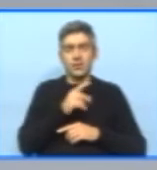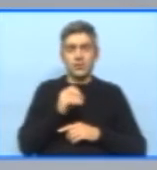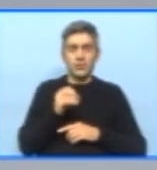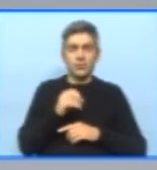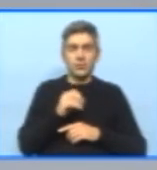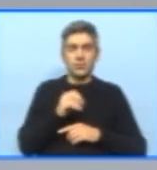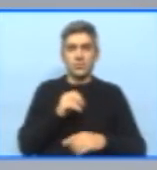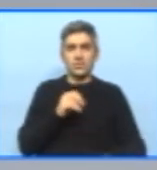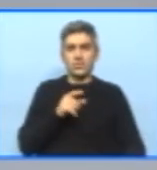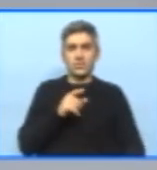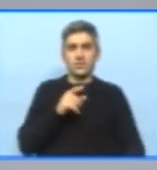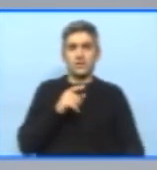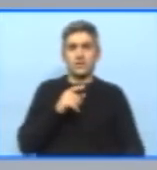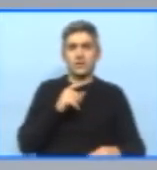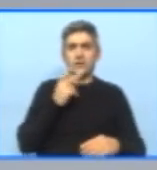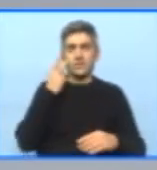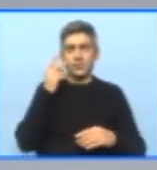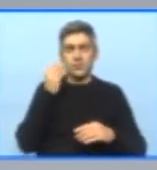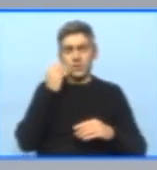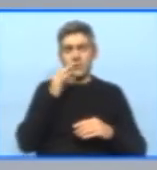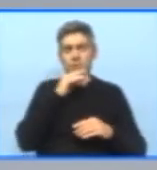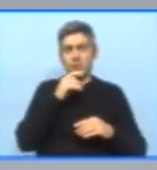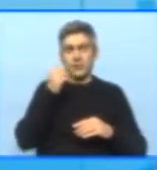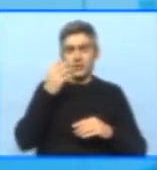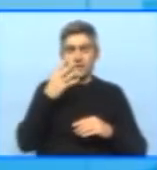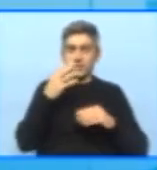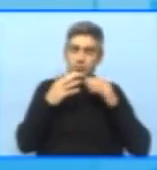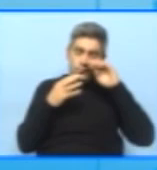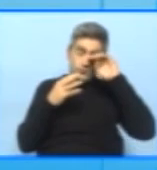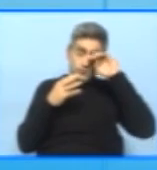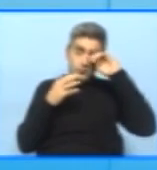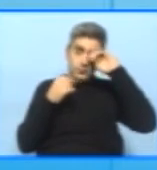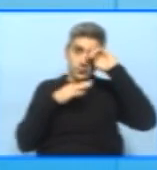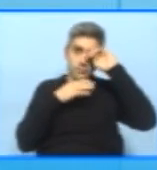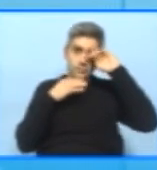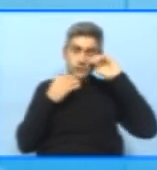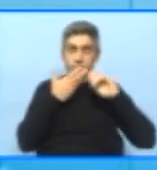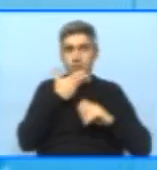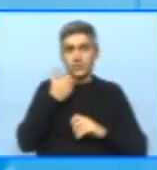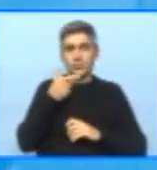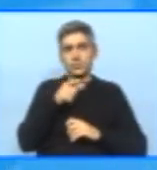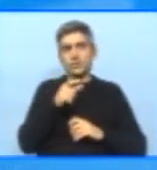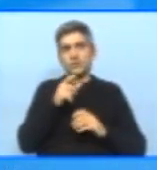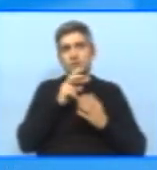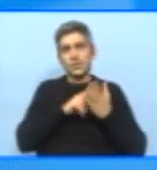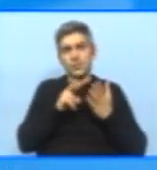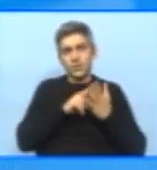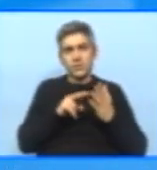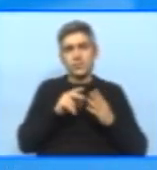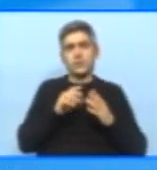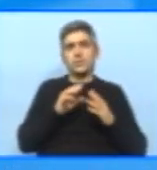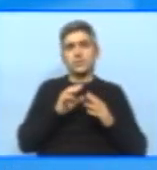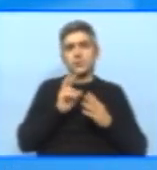esse desafio, vivei como filhos da luz. É muito bonito que o percurso que as leituras fazem, a liturgia e a escolha, a